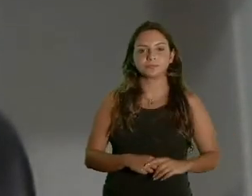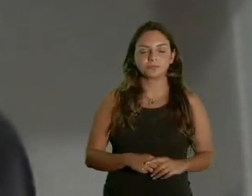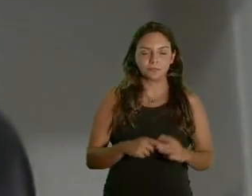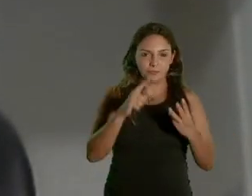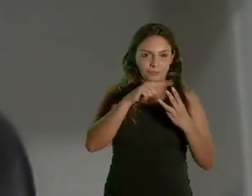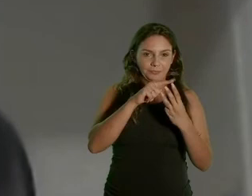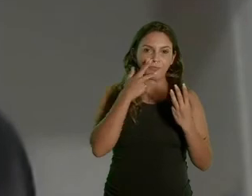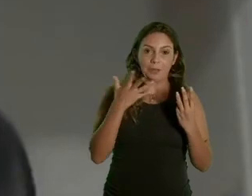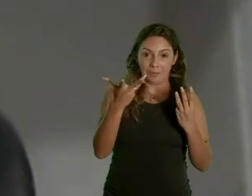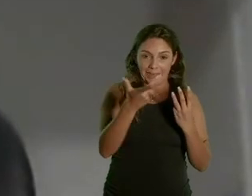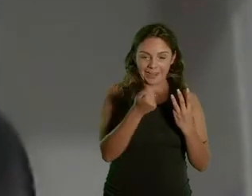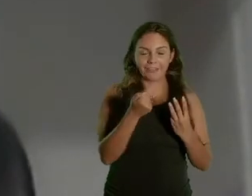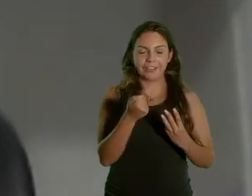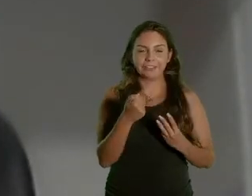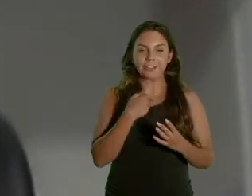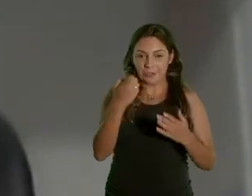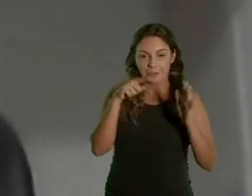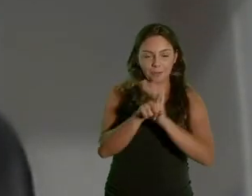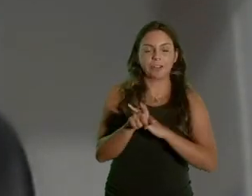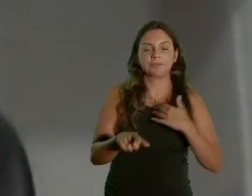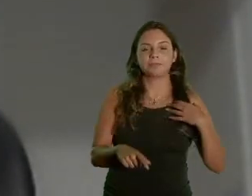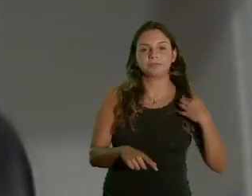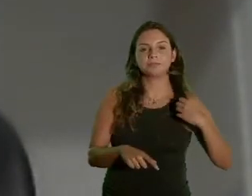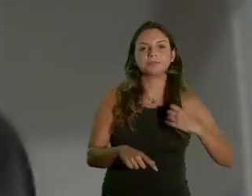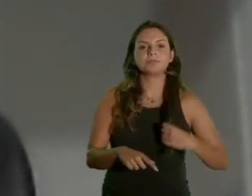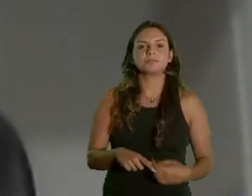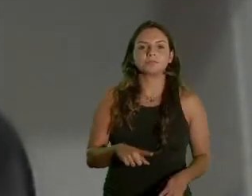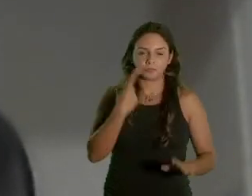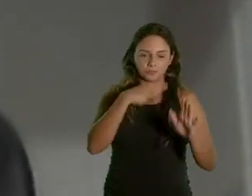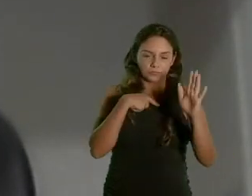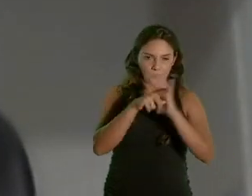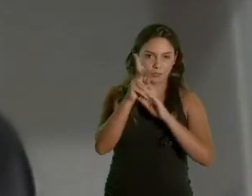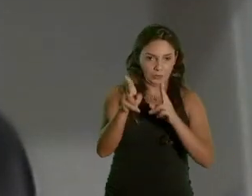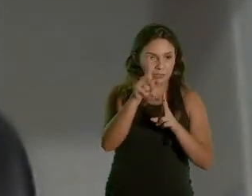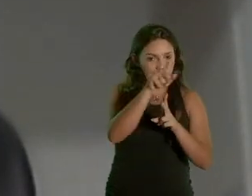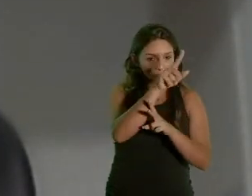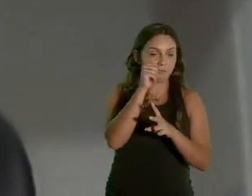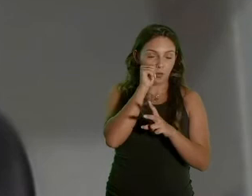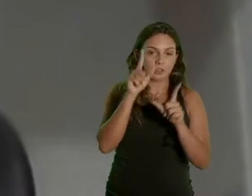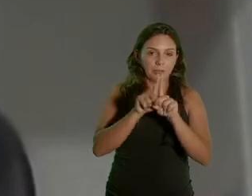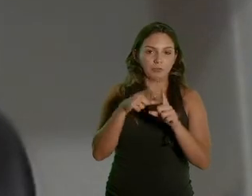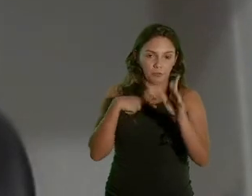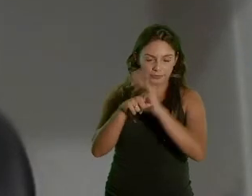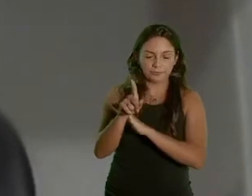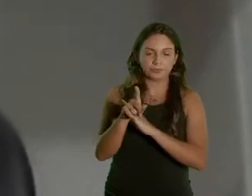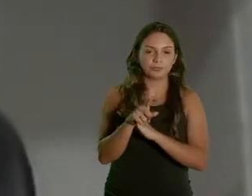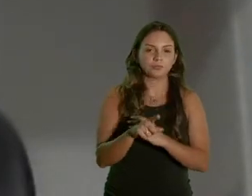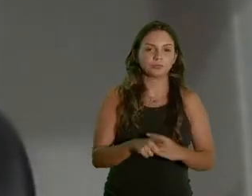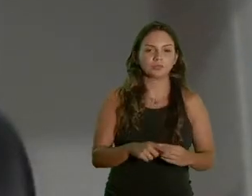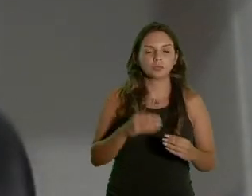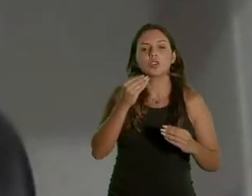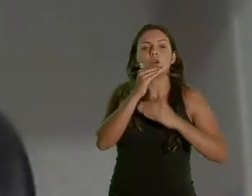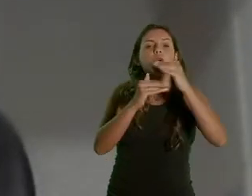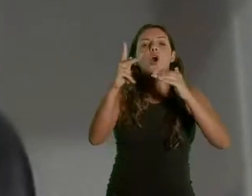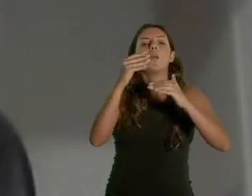E outra questão, viu, João Vitor, que eu gostaria de te perguntar. E depois eu farei a mesma pergunta para a Vilma. Processo criativo, como